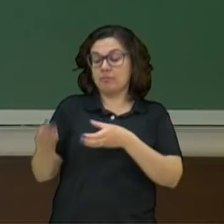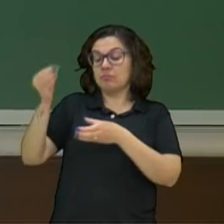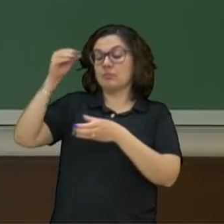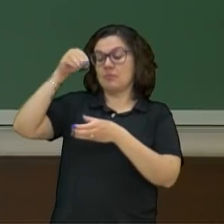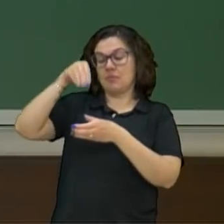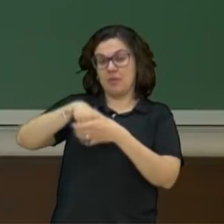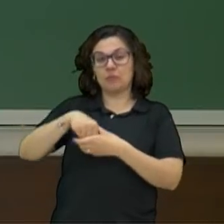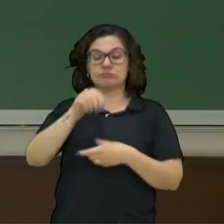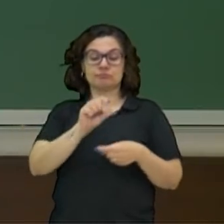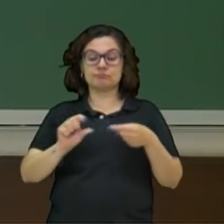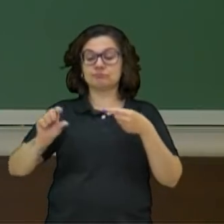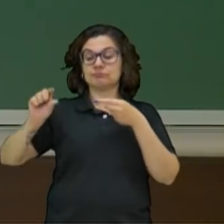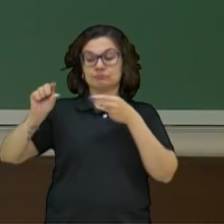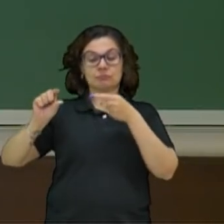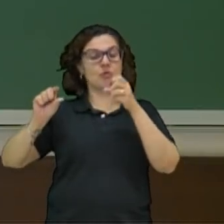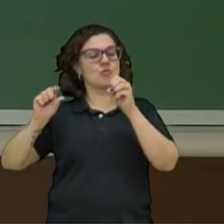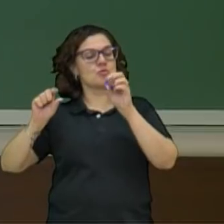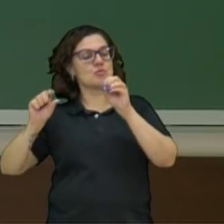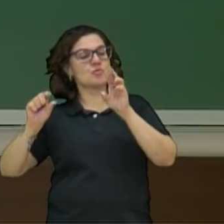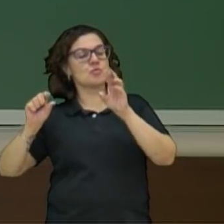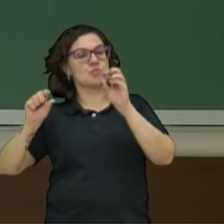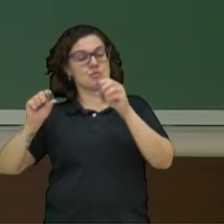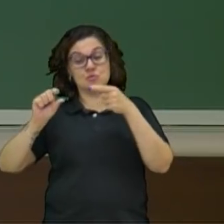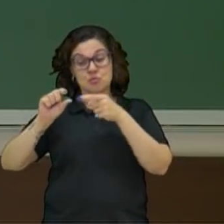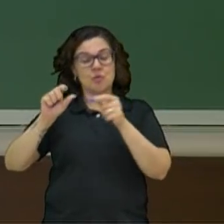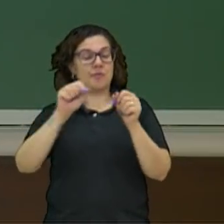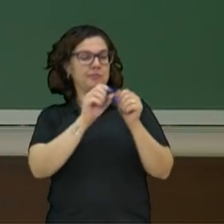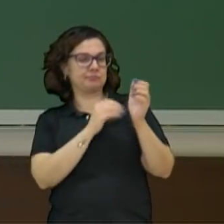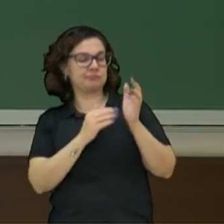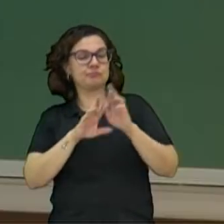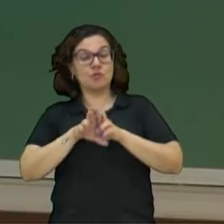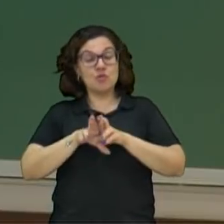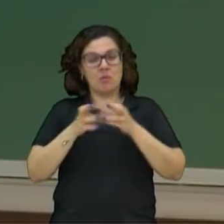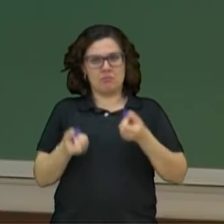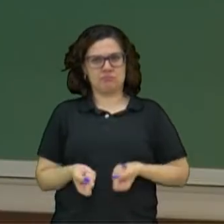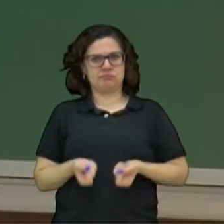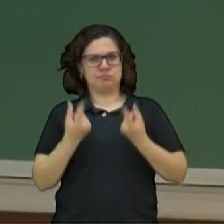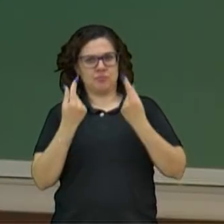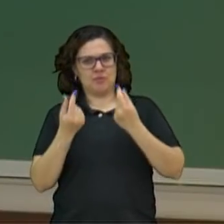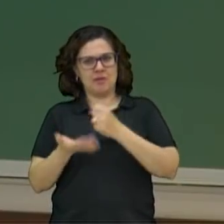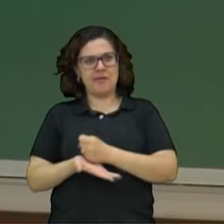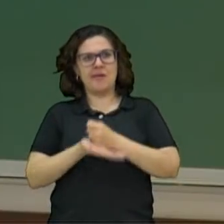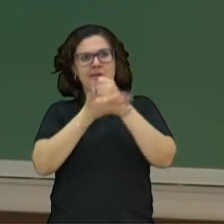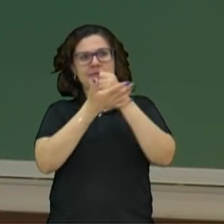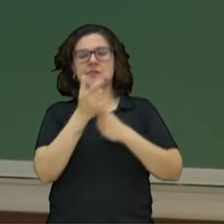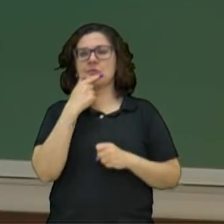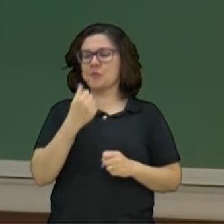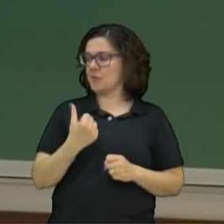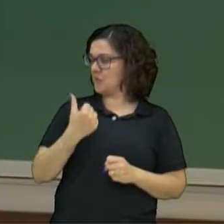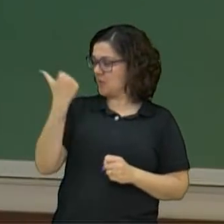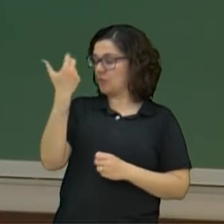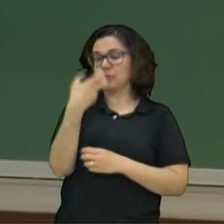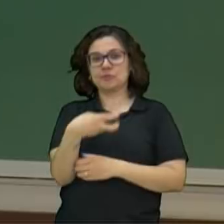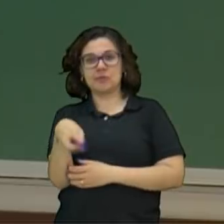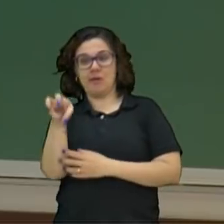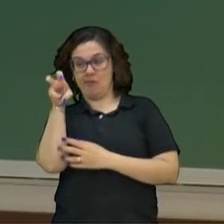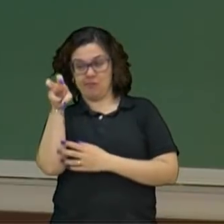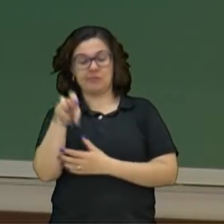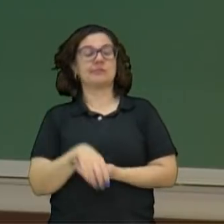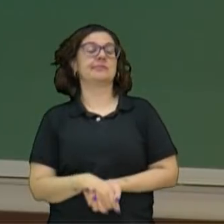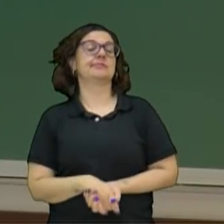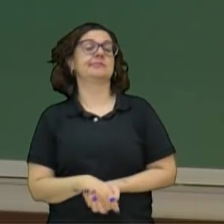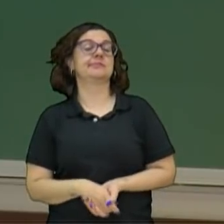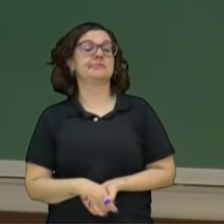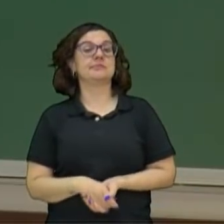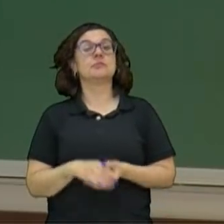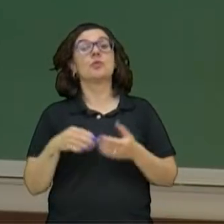componentes ativos, o que tem no soro que faz toda a diferença, que salvou a vida do rapaz lá, né, picado pela